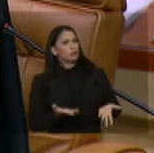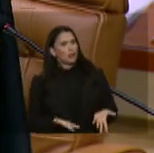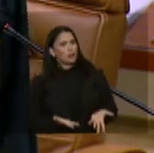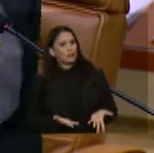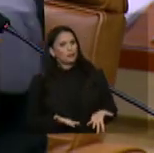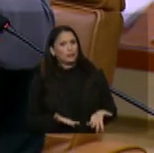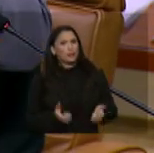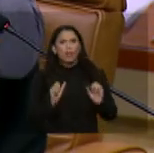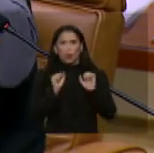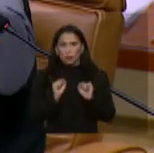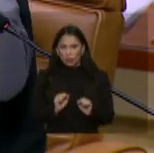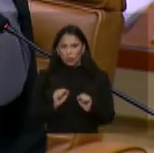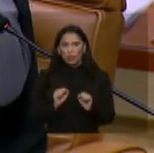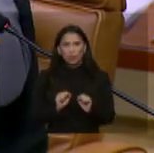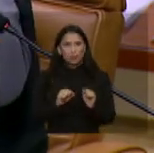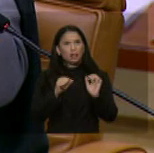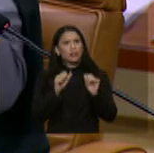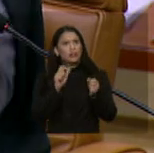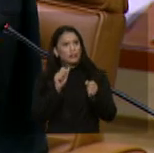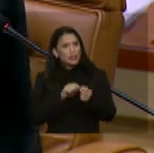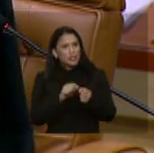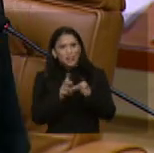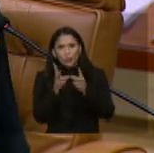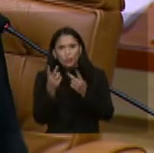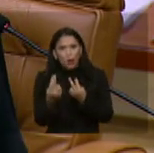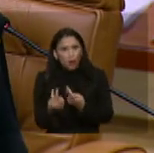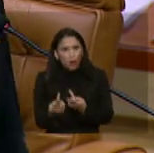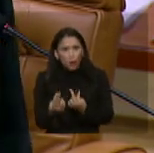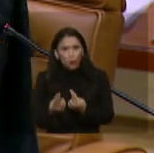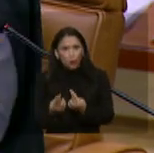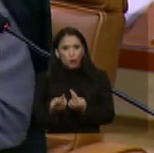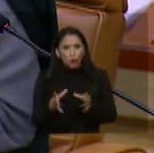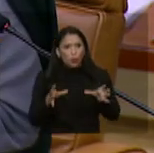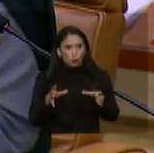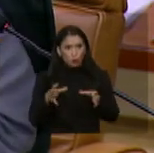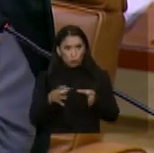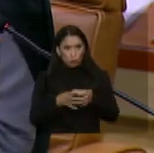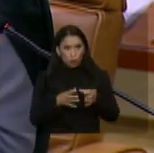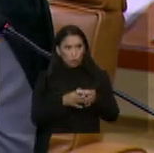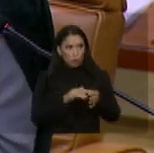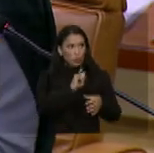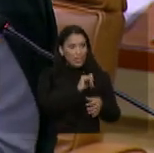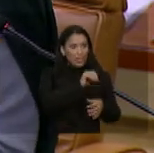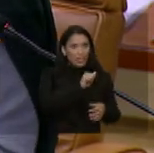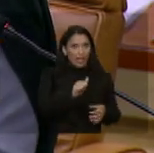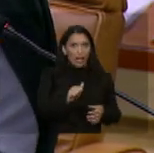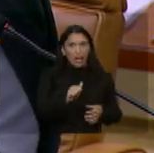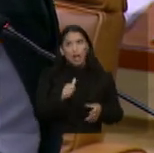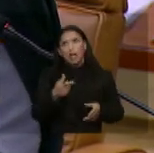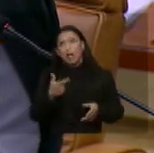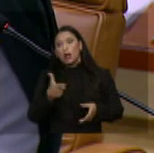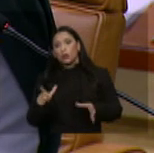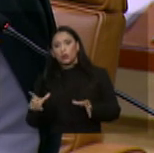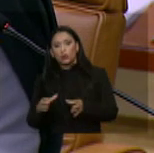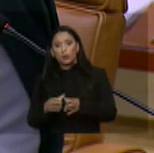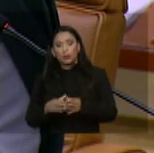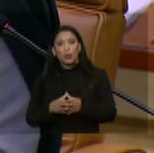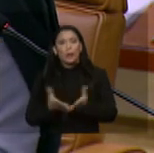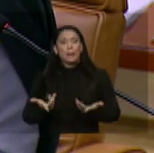a mesma coisa Inteligência Artificial e uma equipe é para discursos nazistas